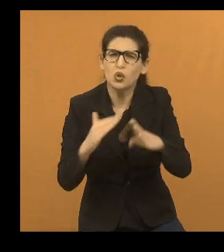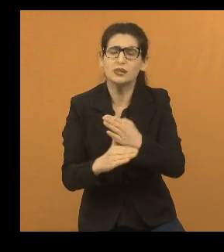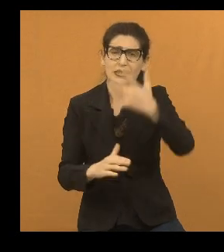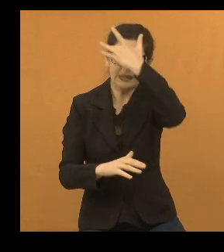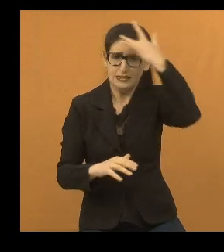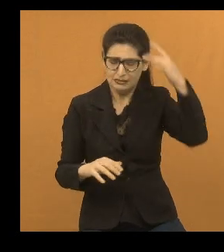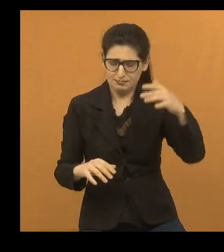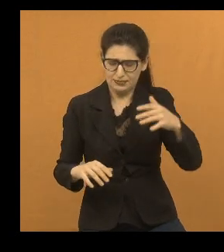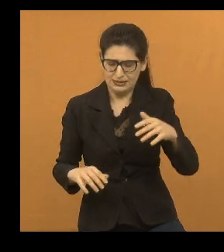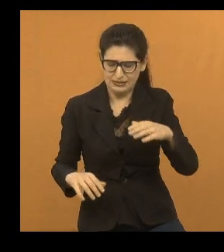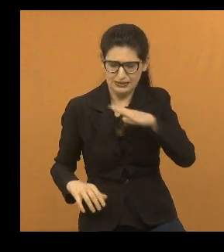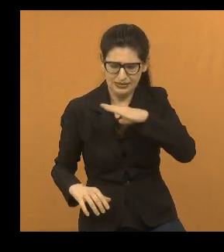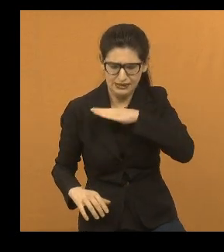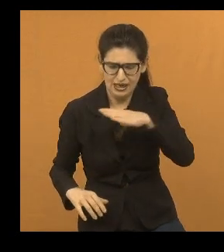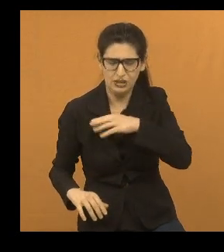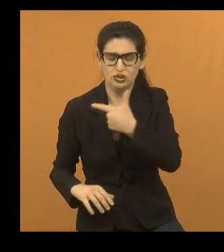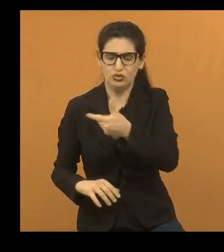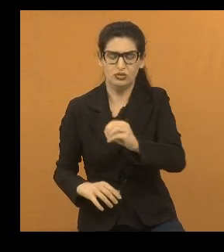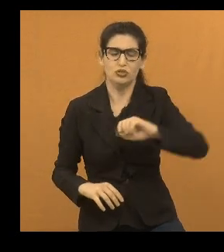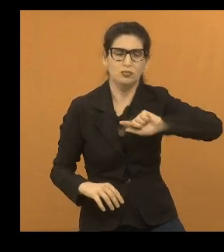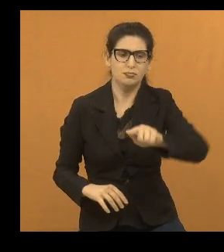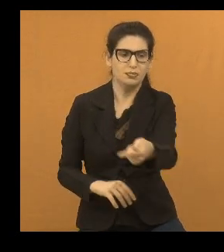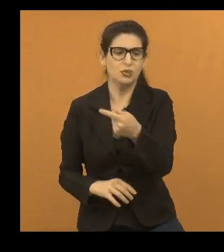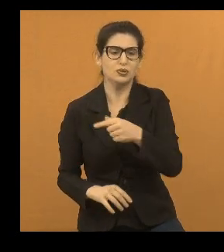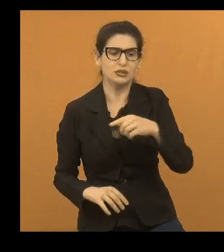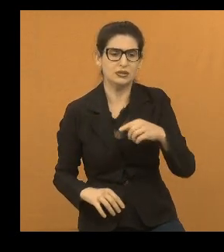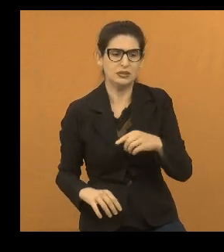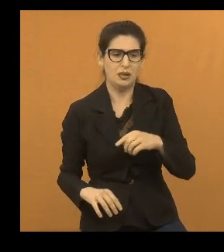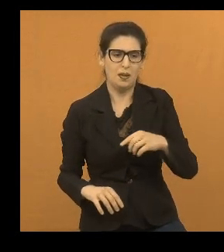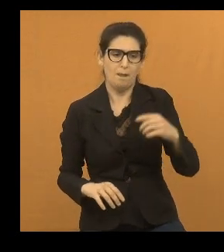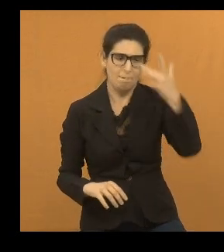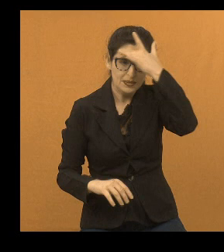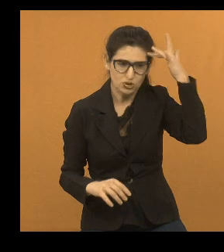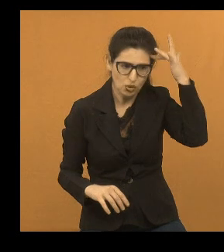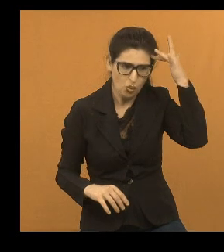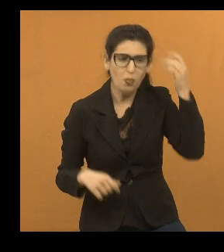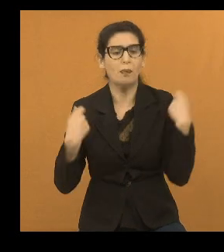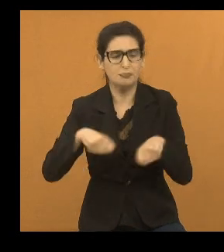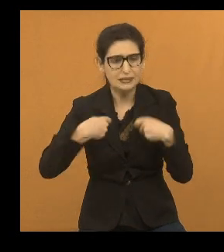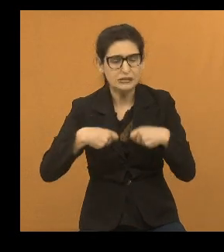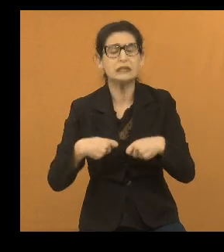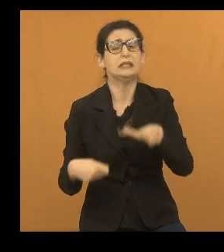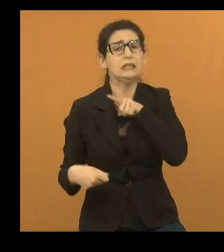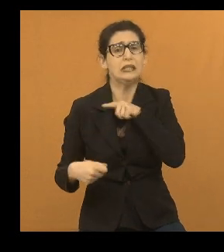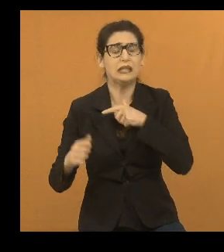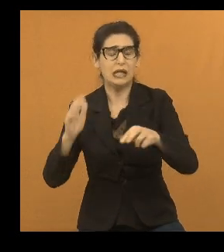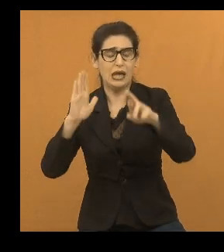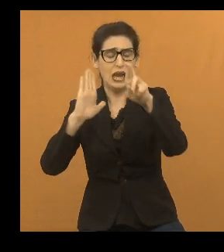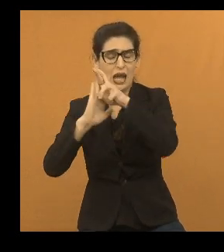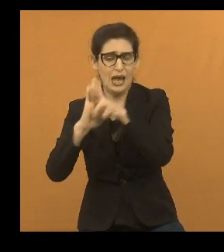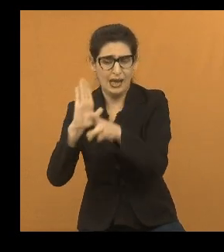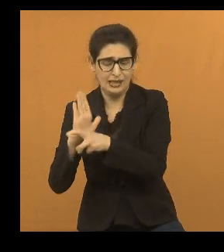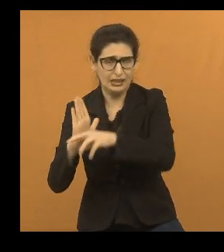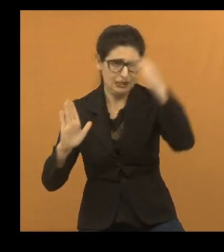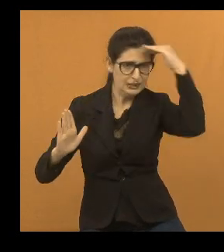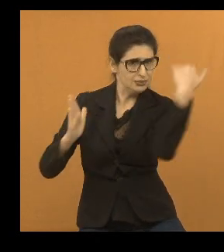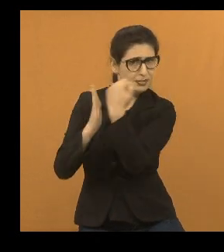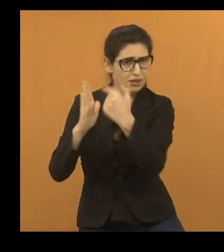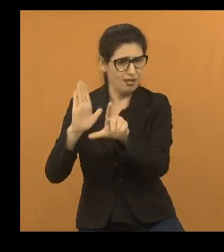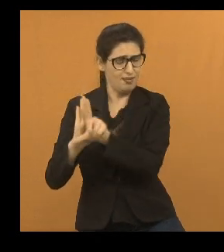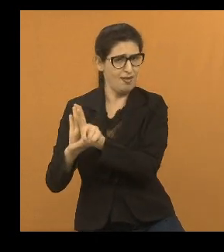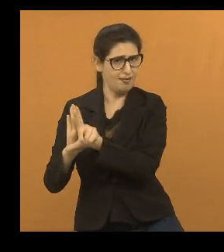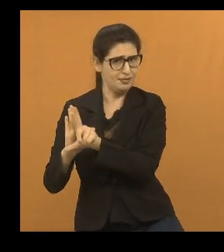mil habitantes tem que ter um plano diretor. Ela tem que necessariamente ter esse instrumento normativo de regulamentação do espaço da